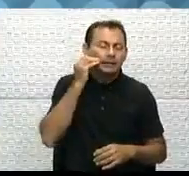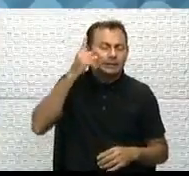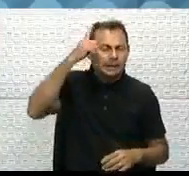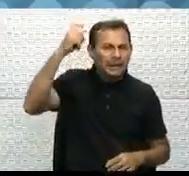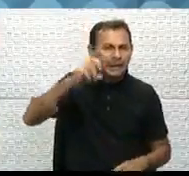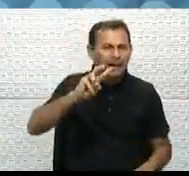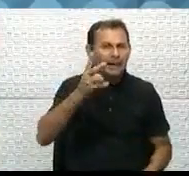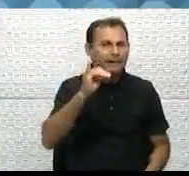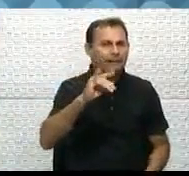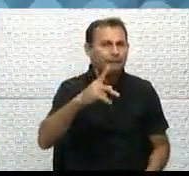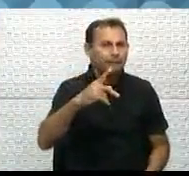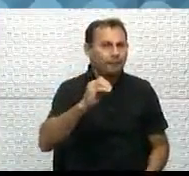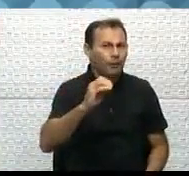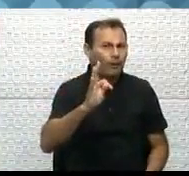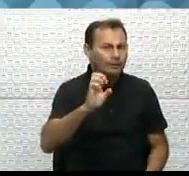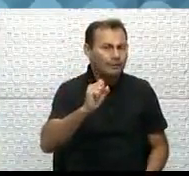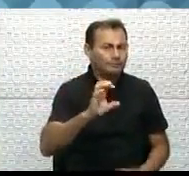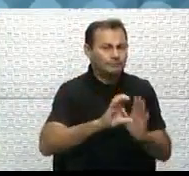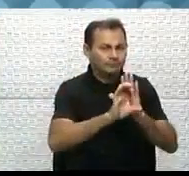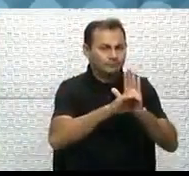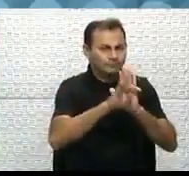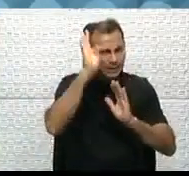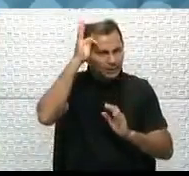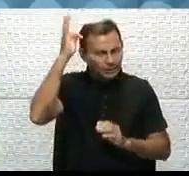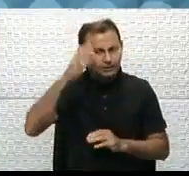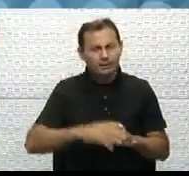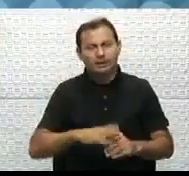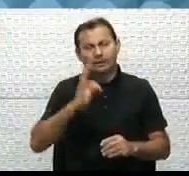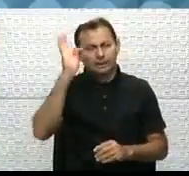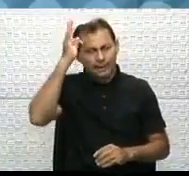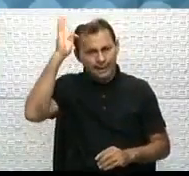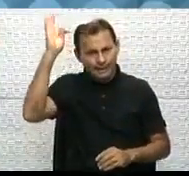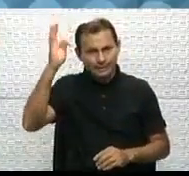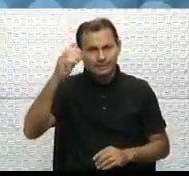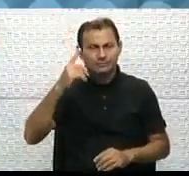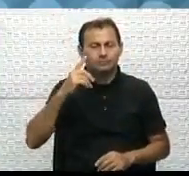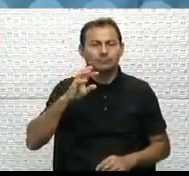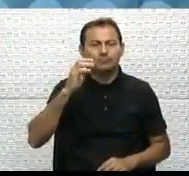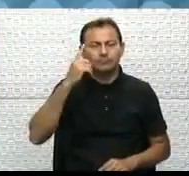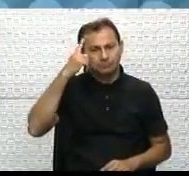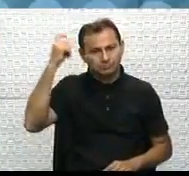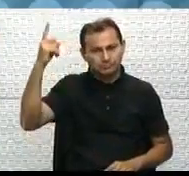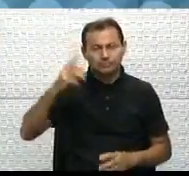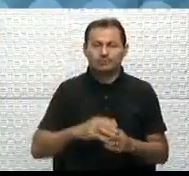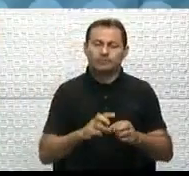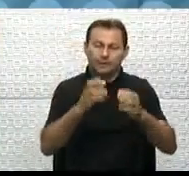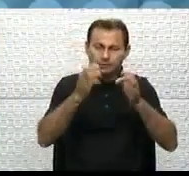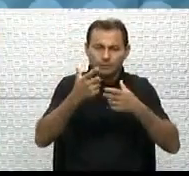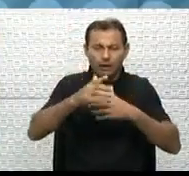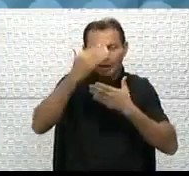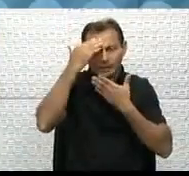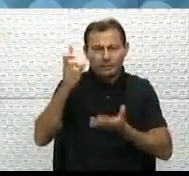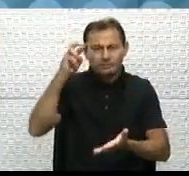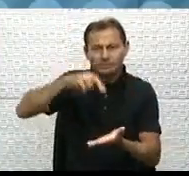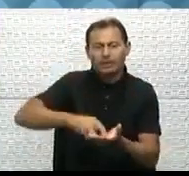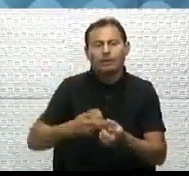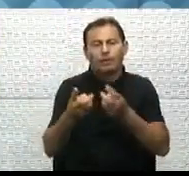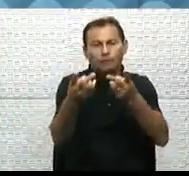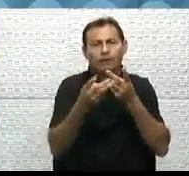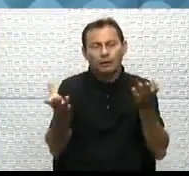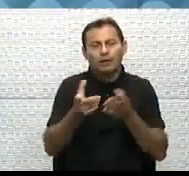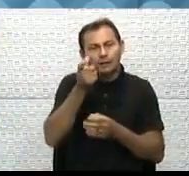hipótese, nós trataremos de conceitos teóricos relacionados ao teste de hipótese. Então, novamente agradeço a sua participação e